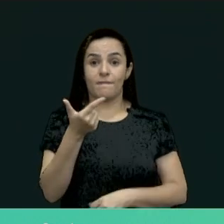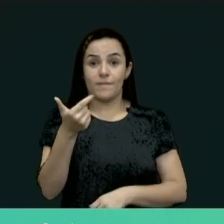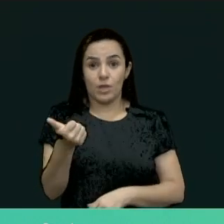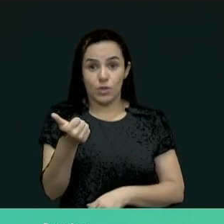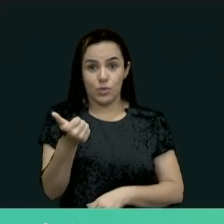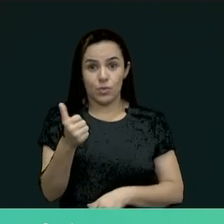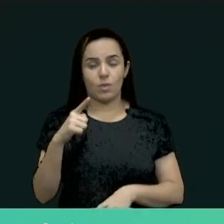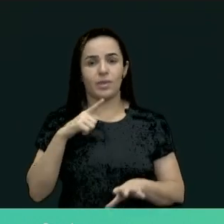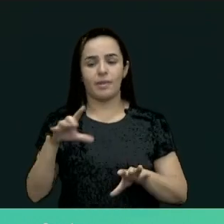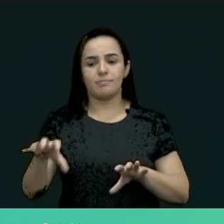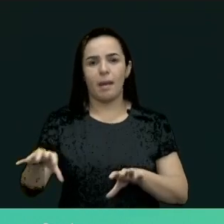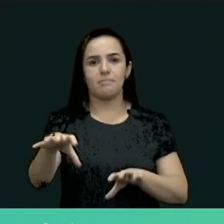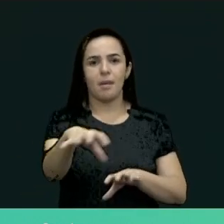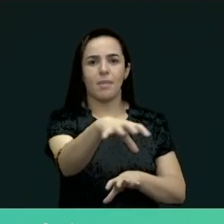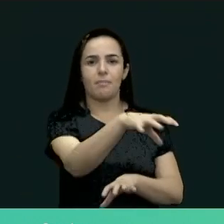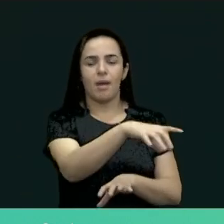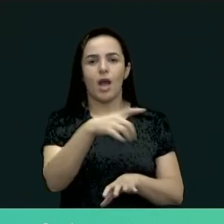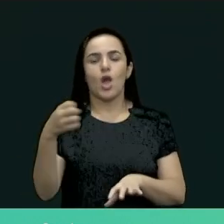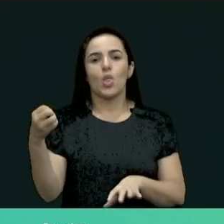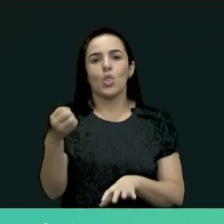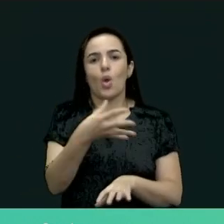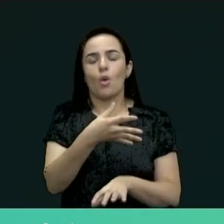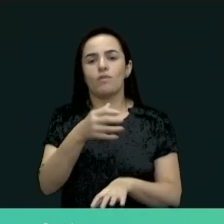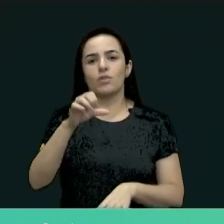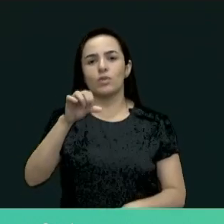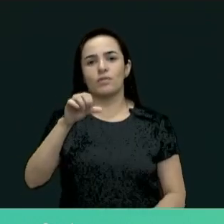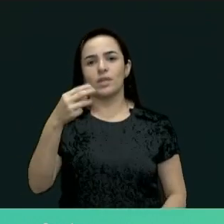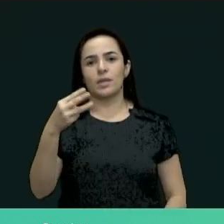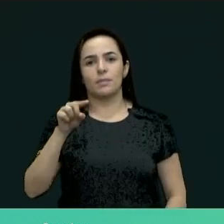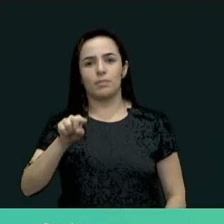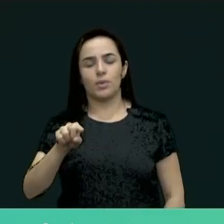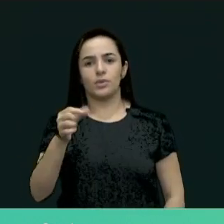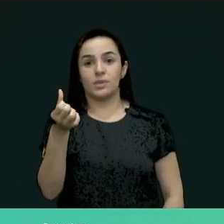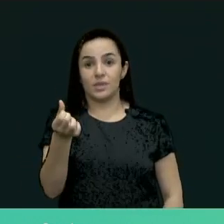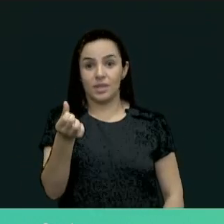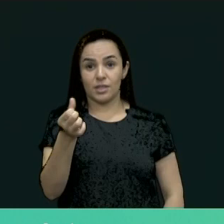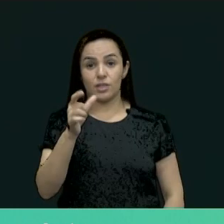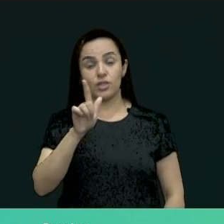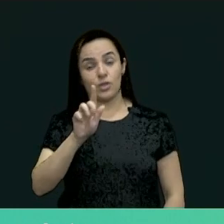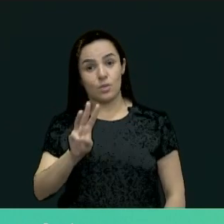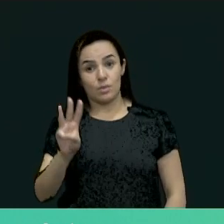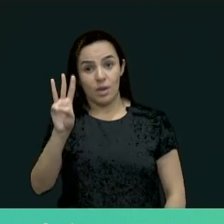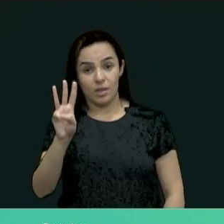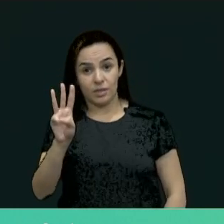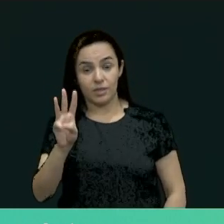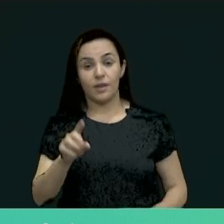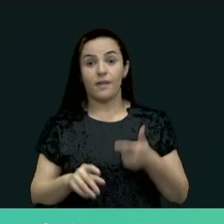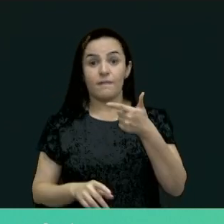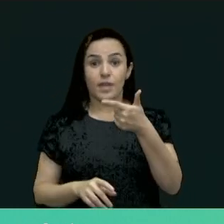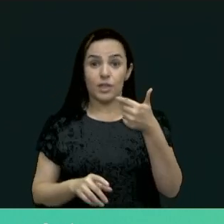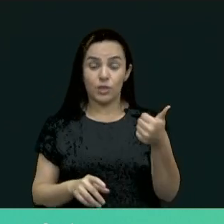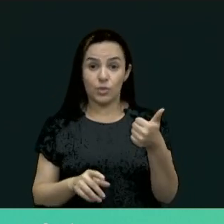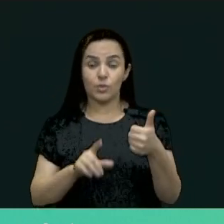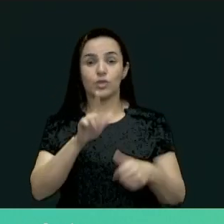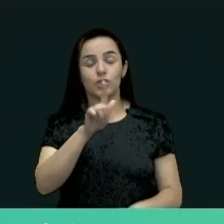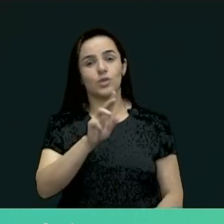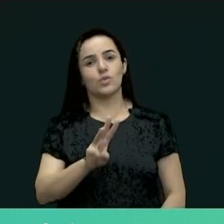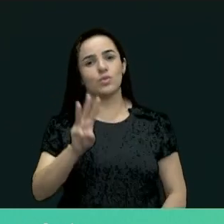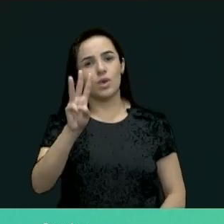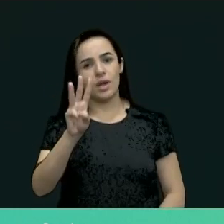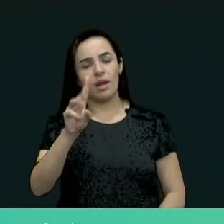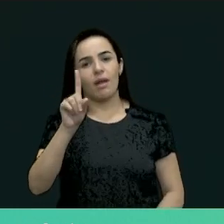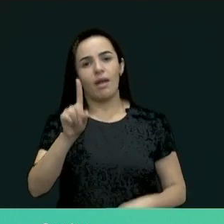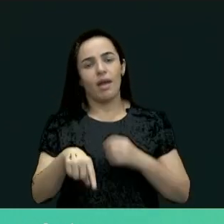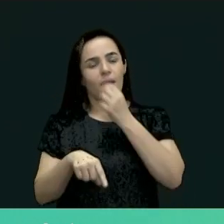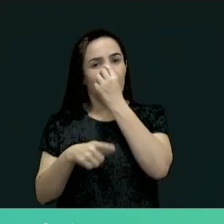uma grande capacidade também no mundo, que foram 93,6 gigawatts, 21 gigawatts vieram de